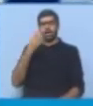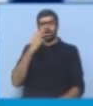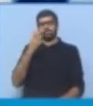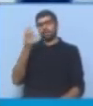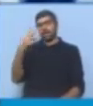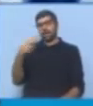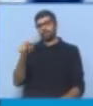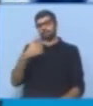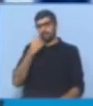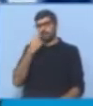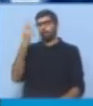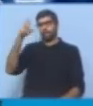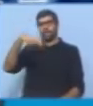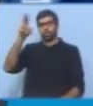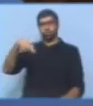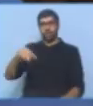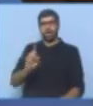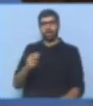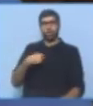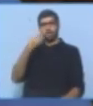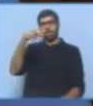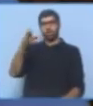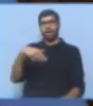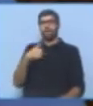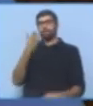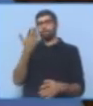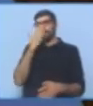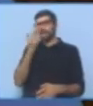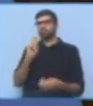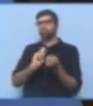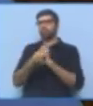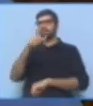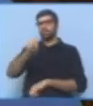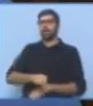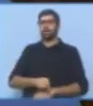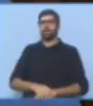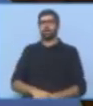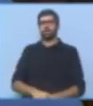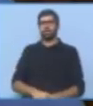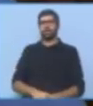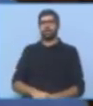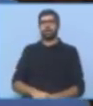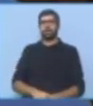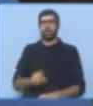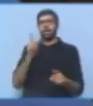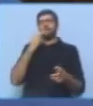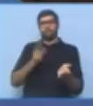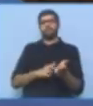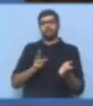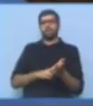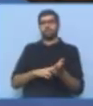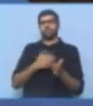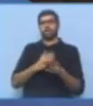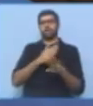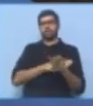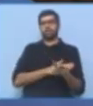é pintora, não é? Sou pintora. Até na pintura parece que há aí umas mudanças também, quer dizer... É verdade. Na